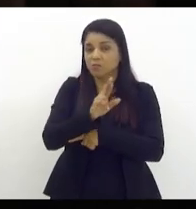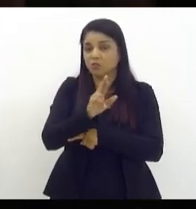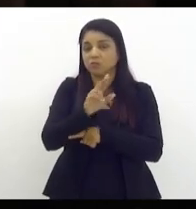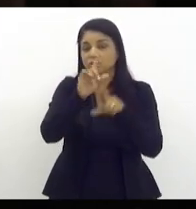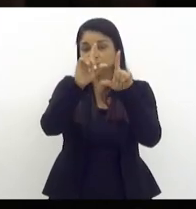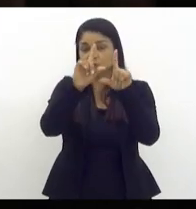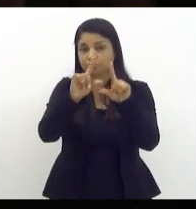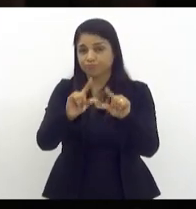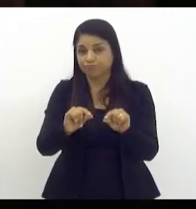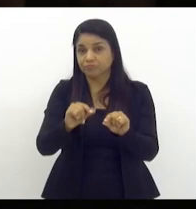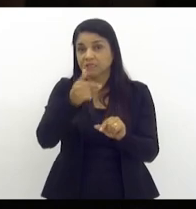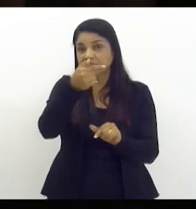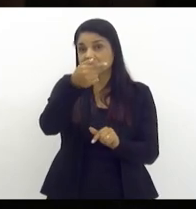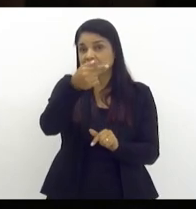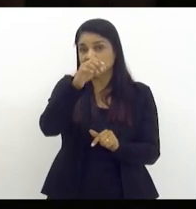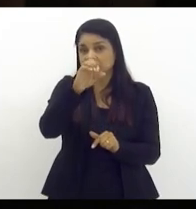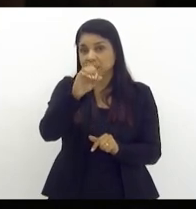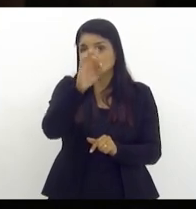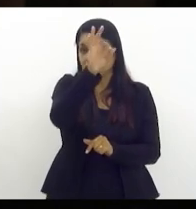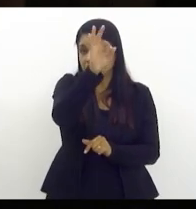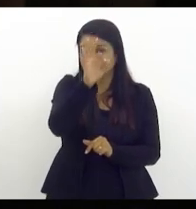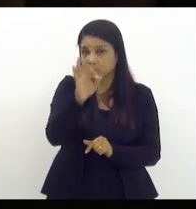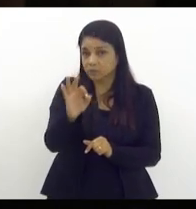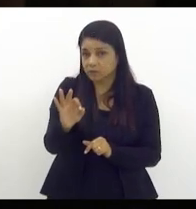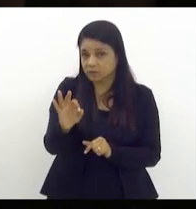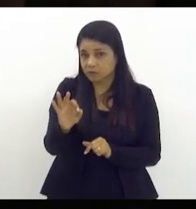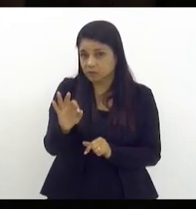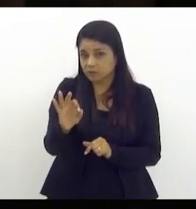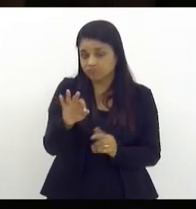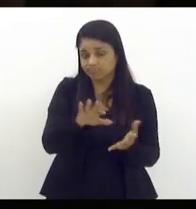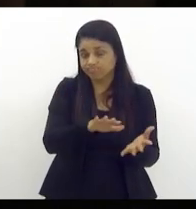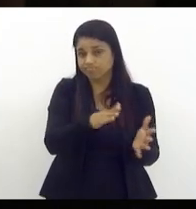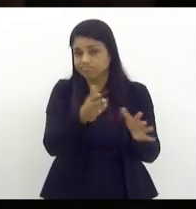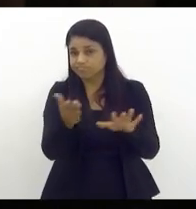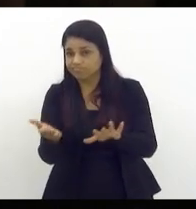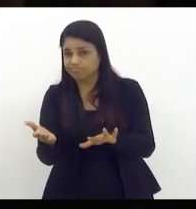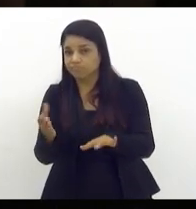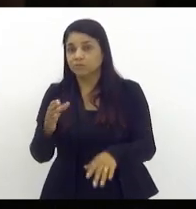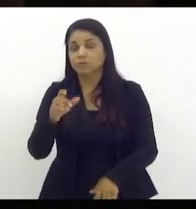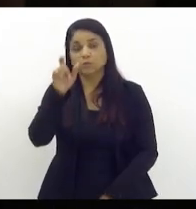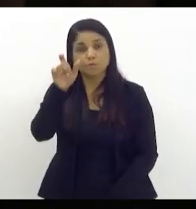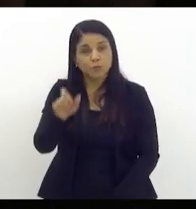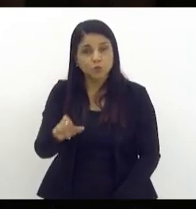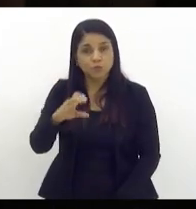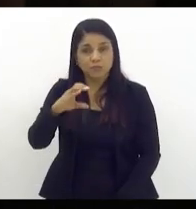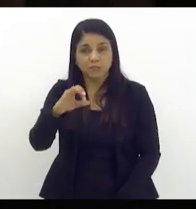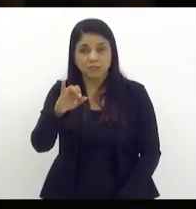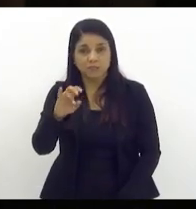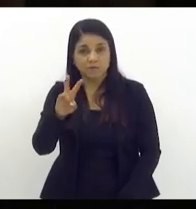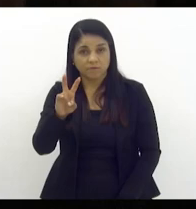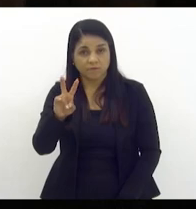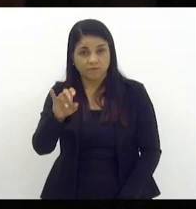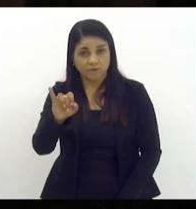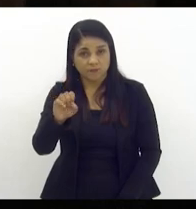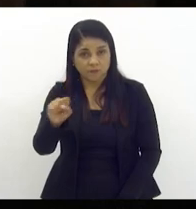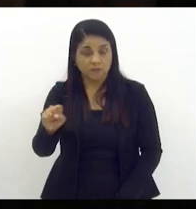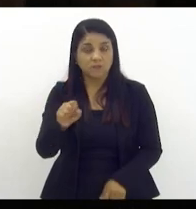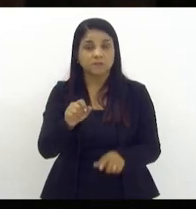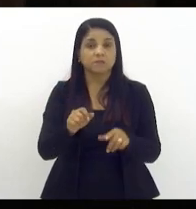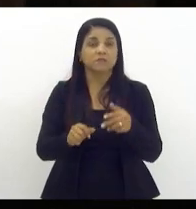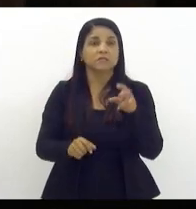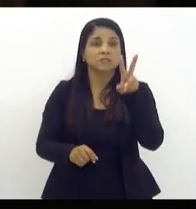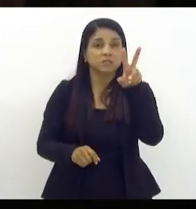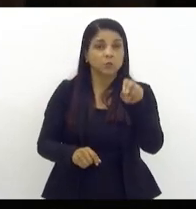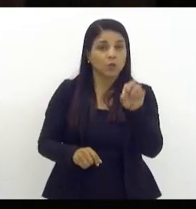até 70% da letalidade de civis, redução de 30% da letalidade